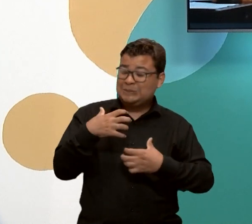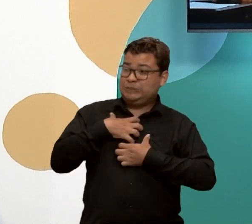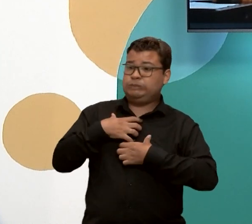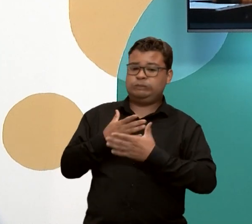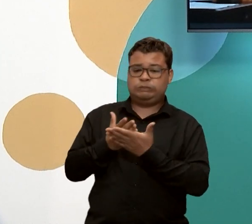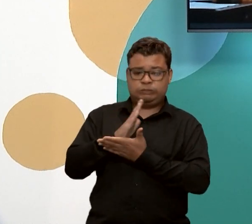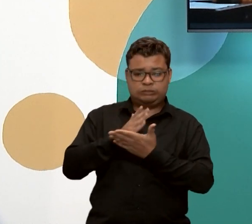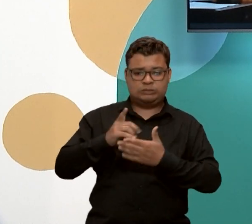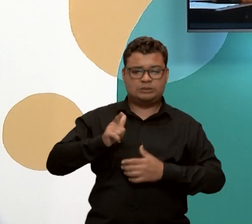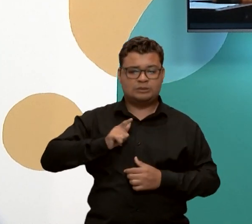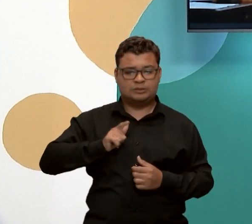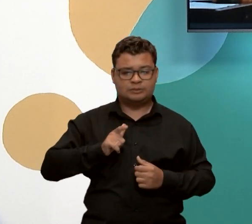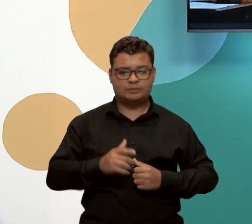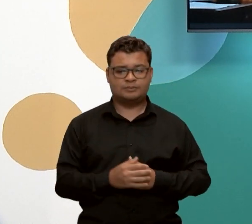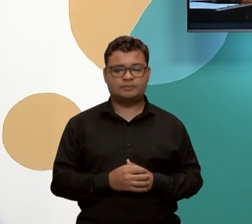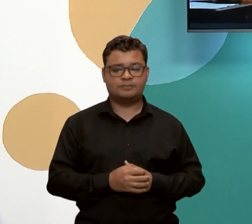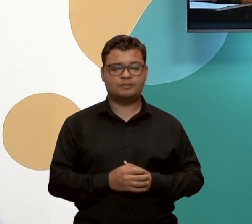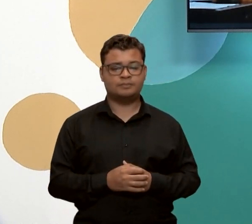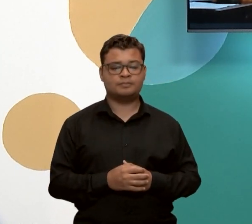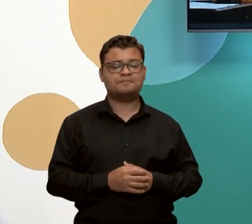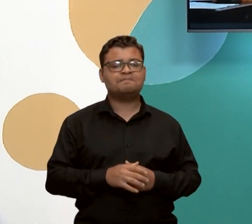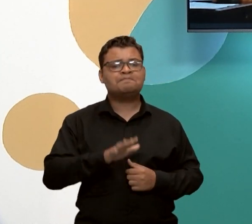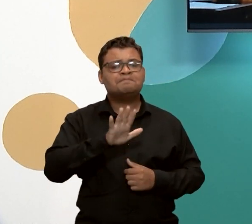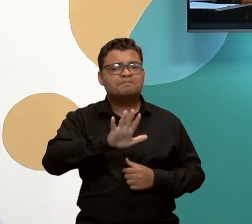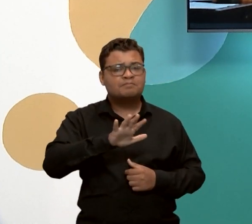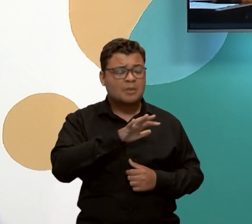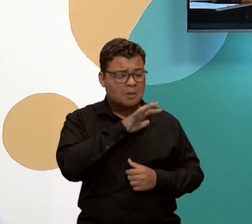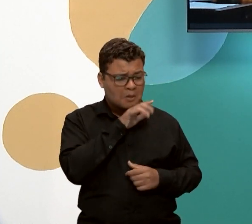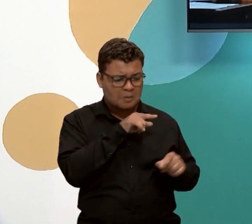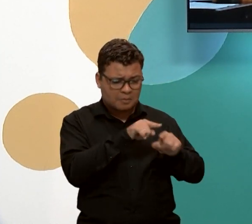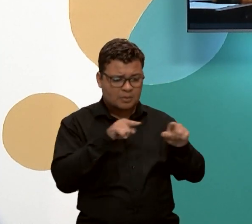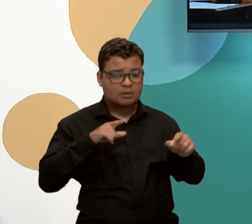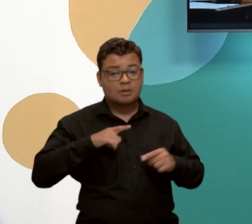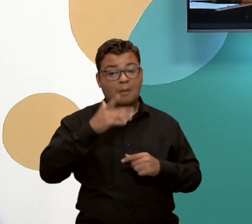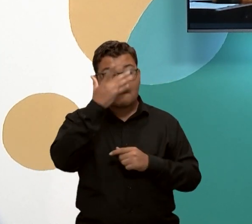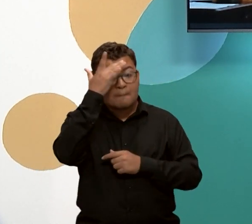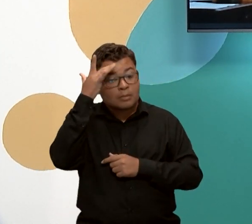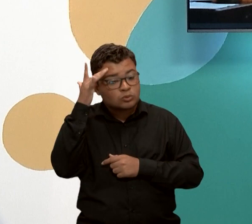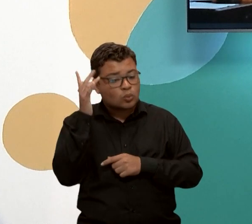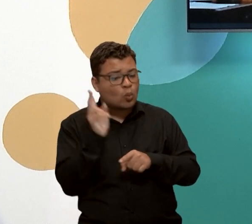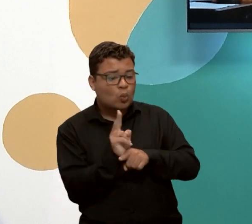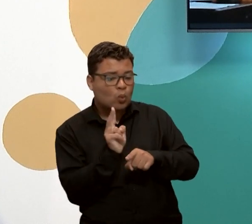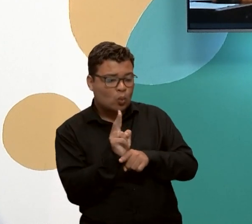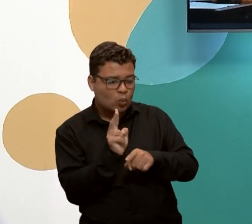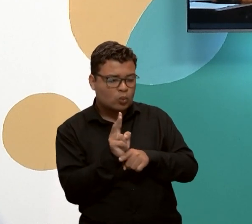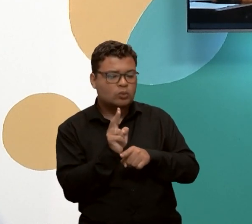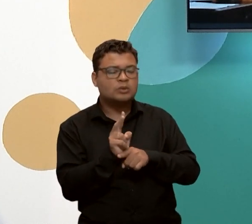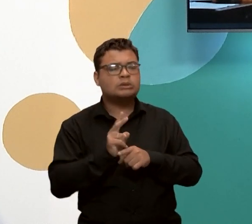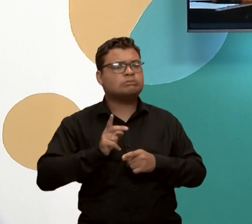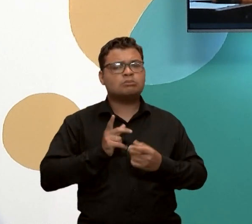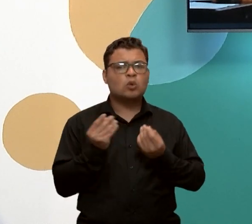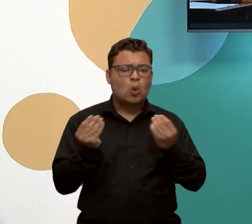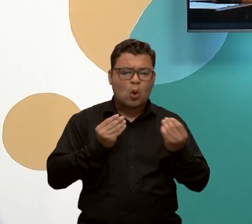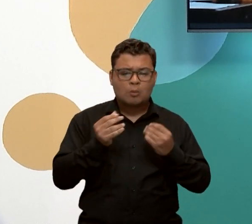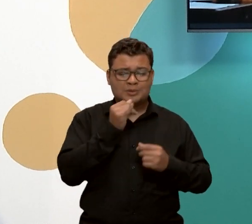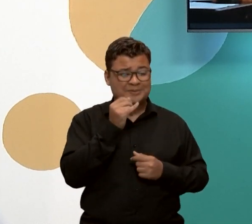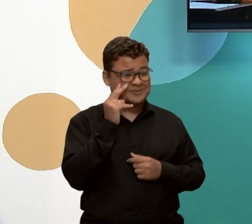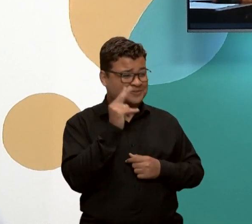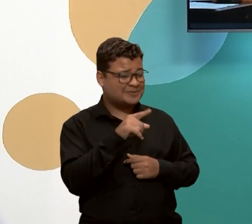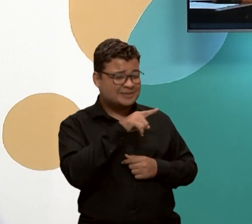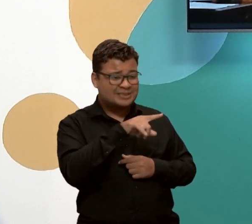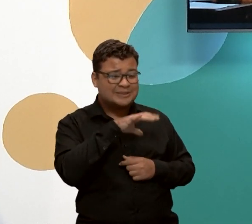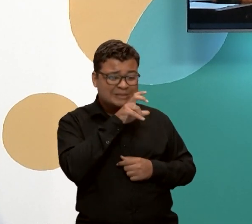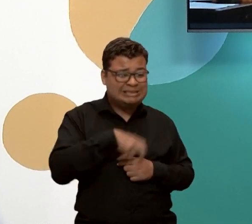que os tutores devem fazer em caso, por exemplo, de um animal que fica muito desesperado, às vezes mora em